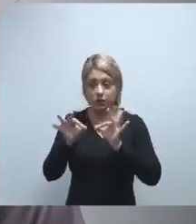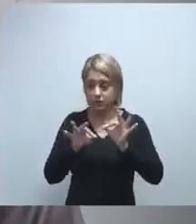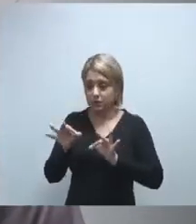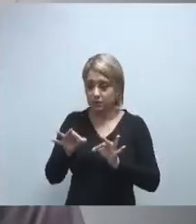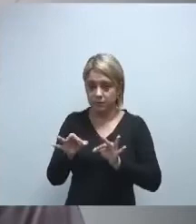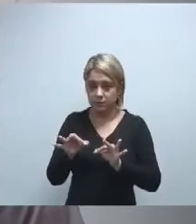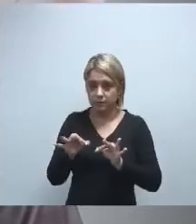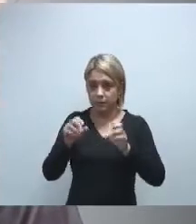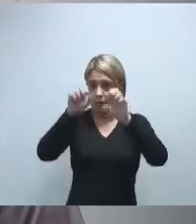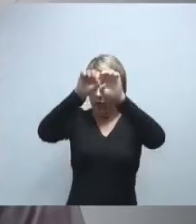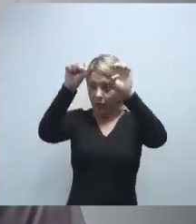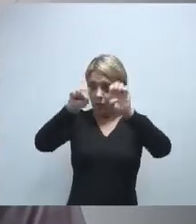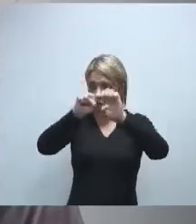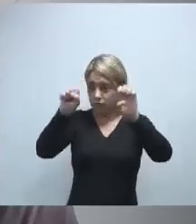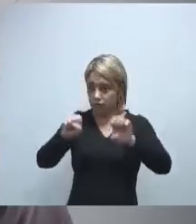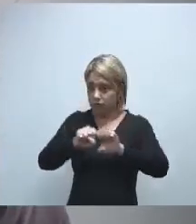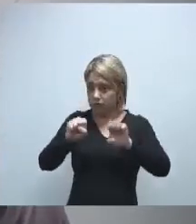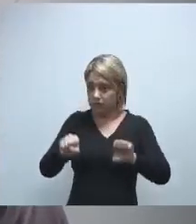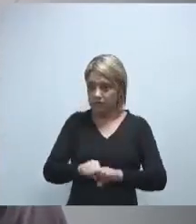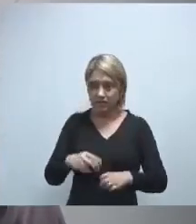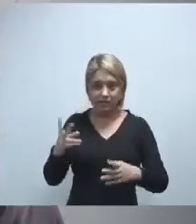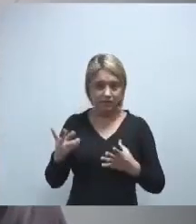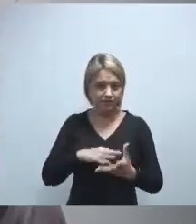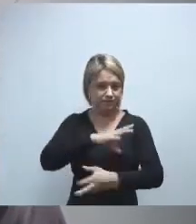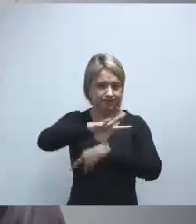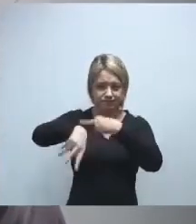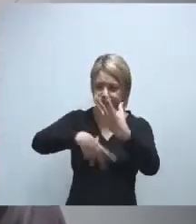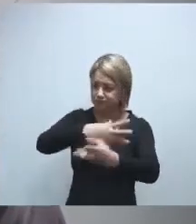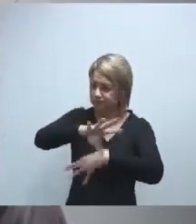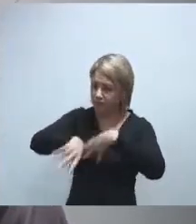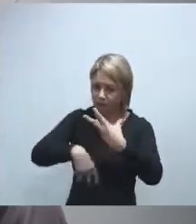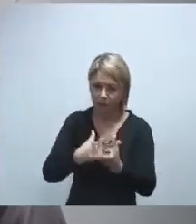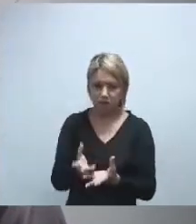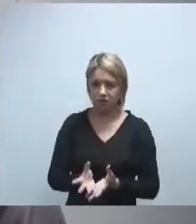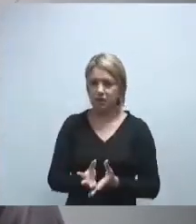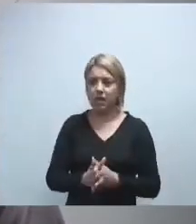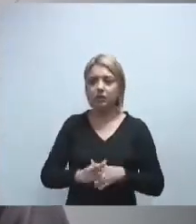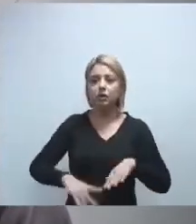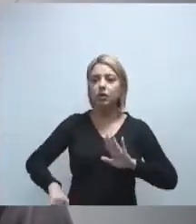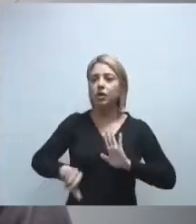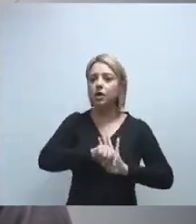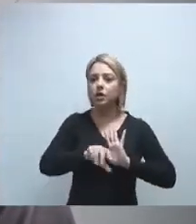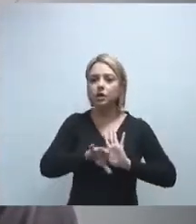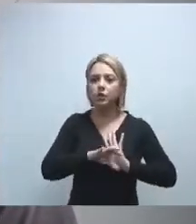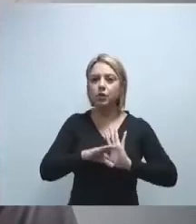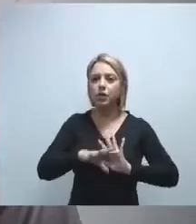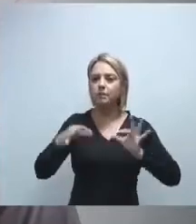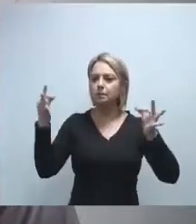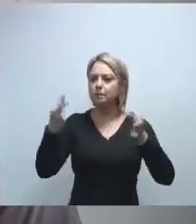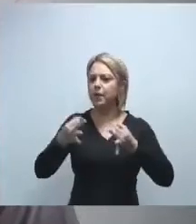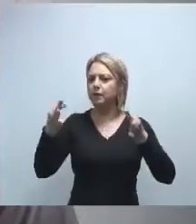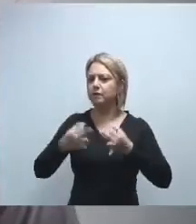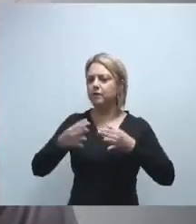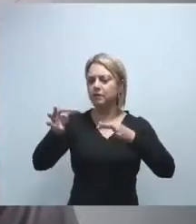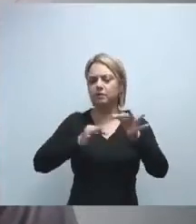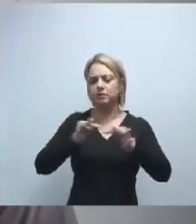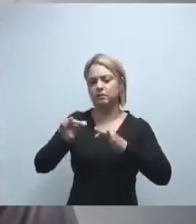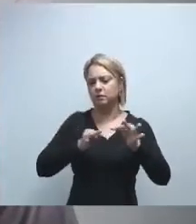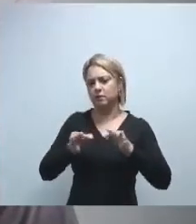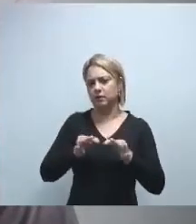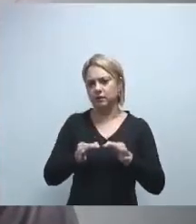um sistema penal anárquico desorganizado e o crime muito bem organizado